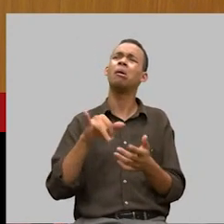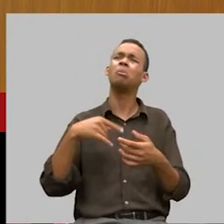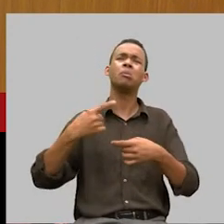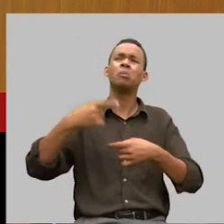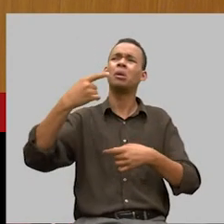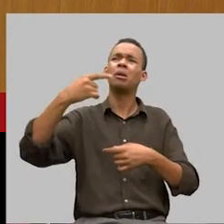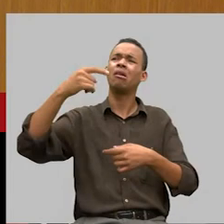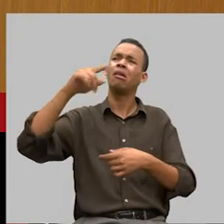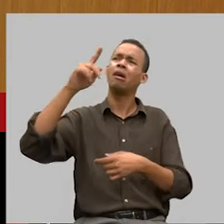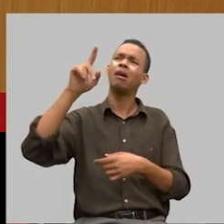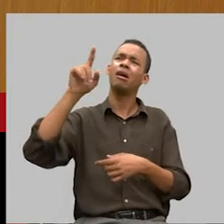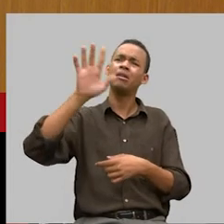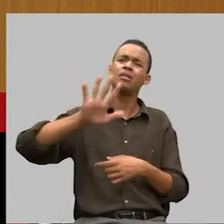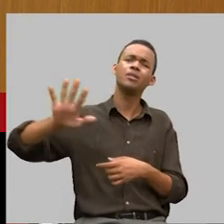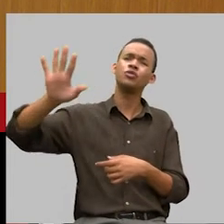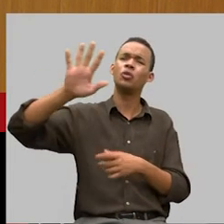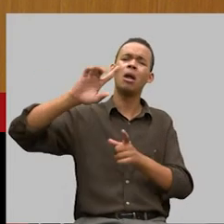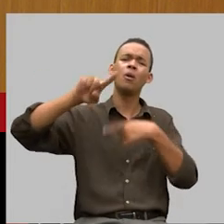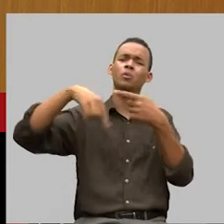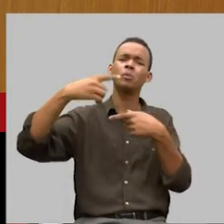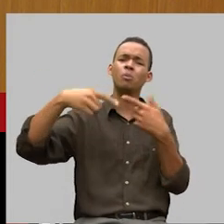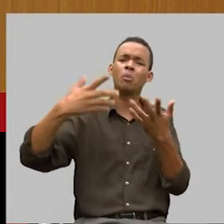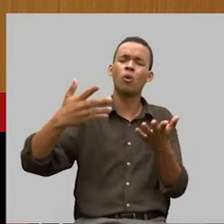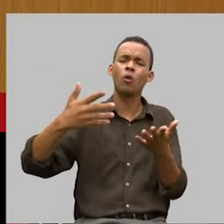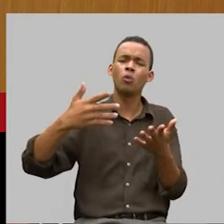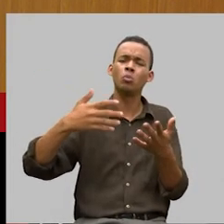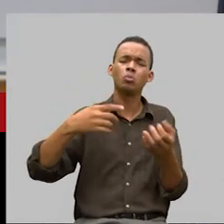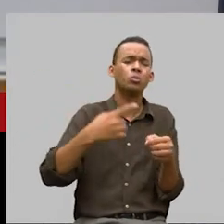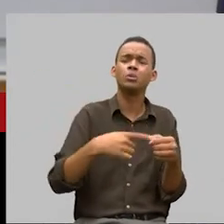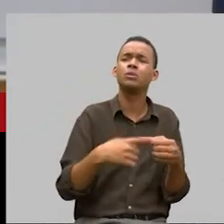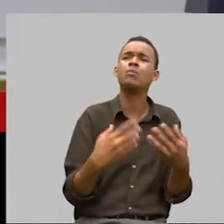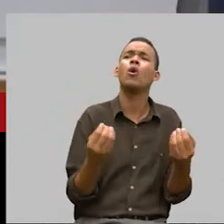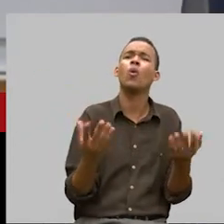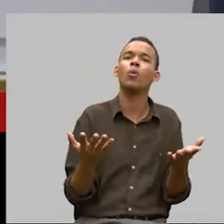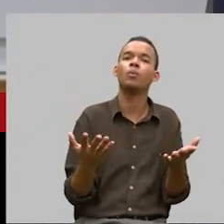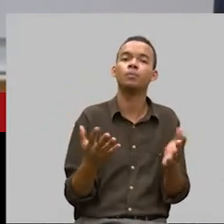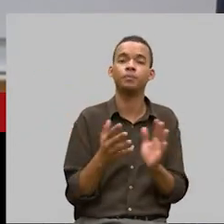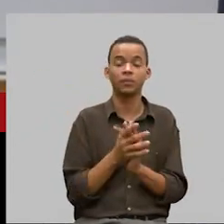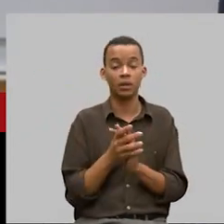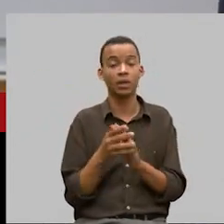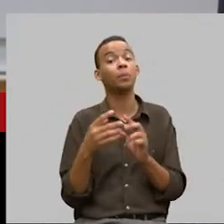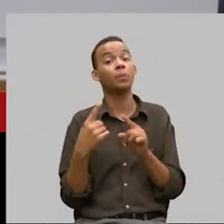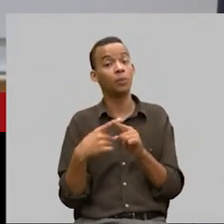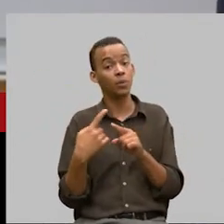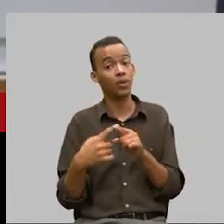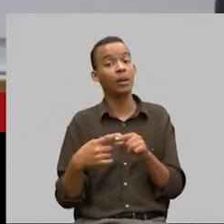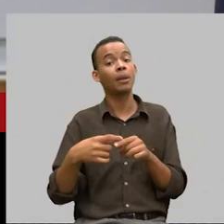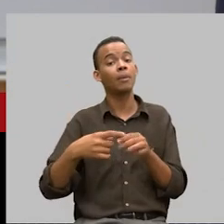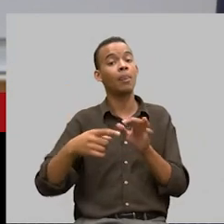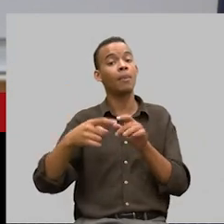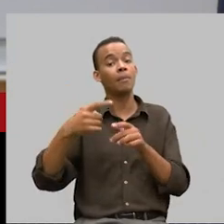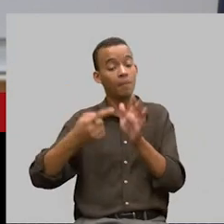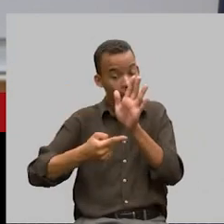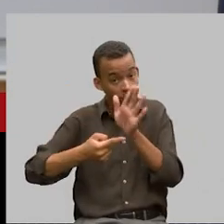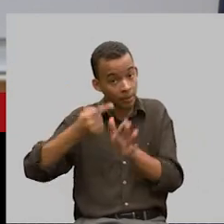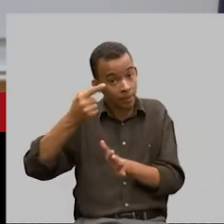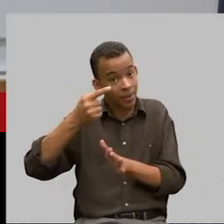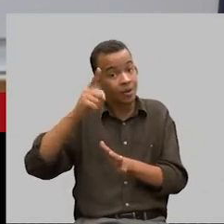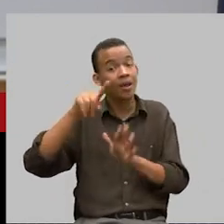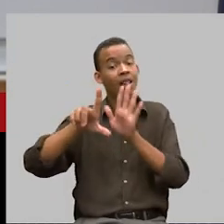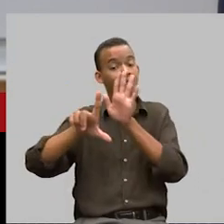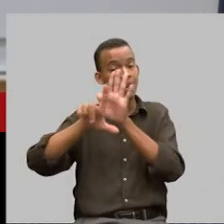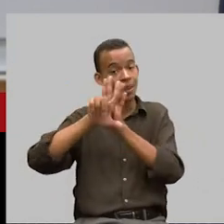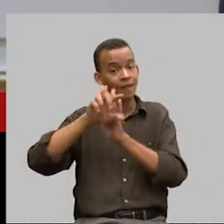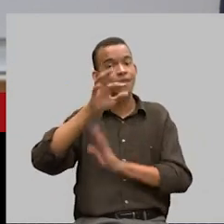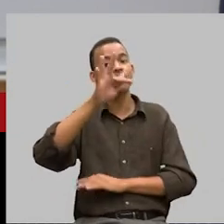é que é o contrário você tem uma lei federal e é a partir desta lei que você discute lei